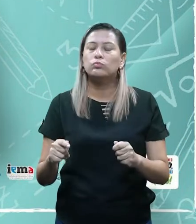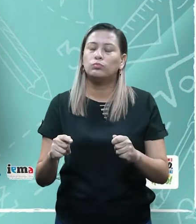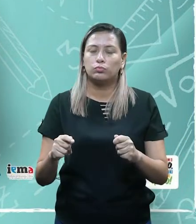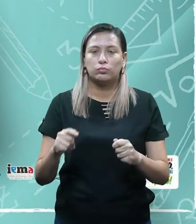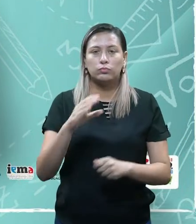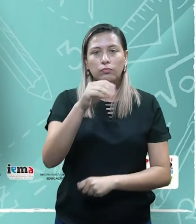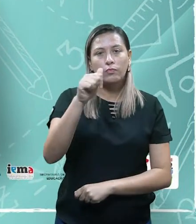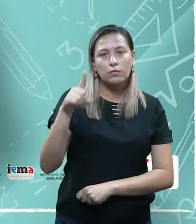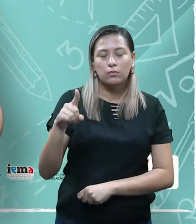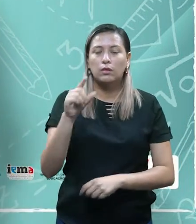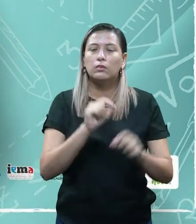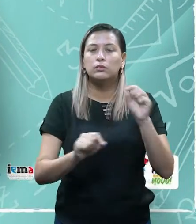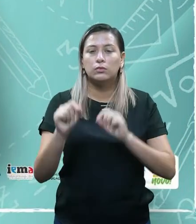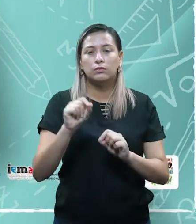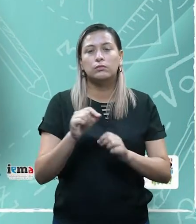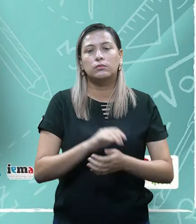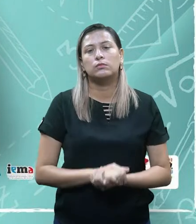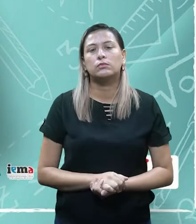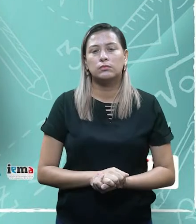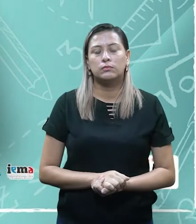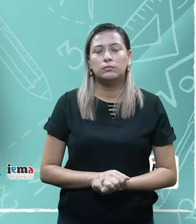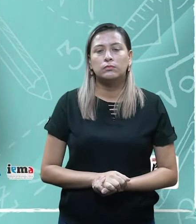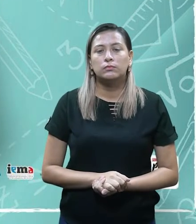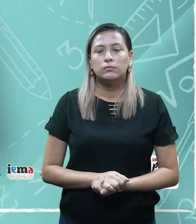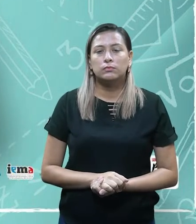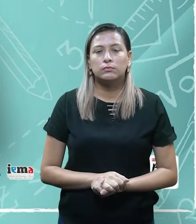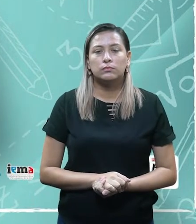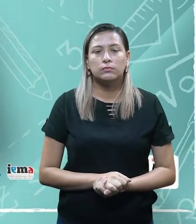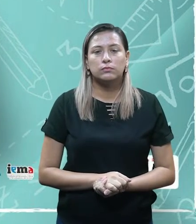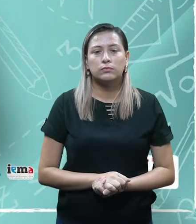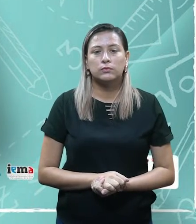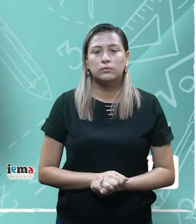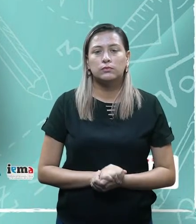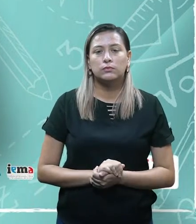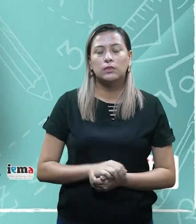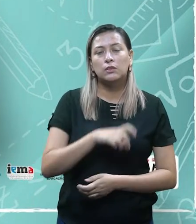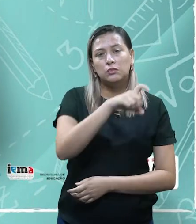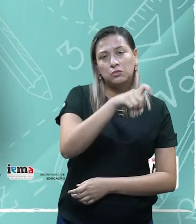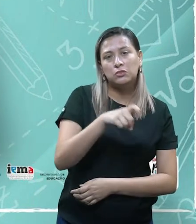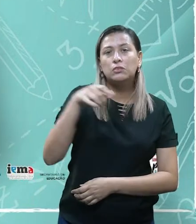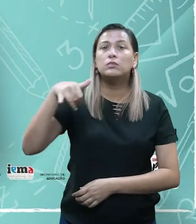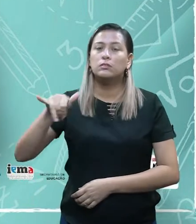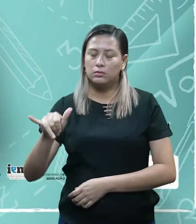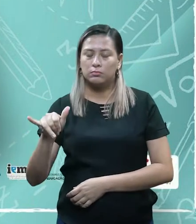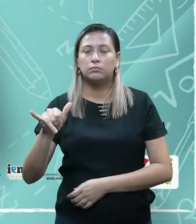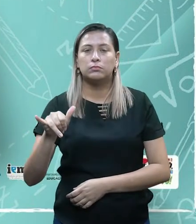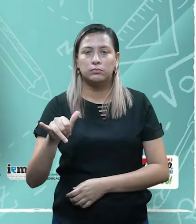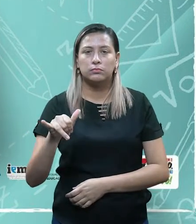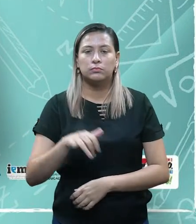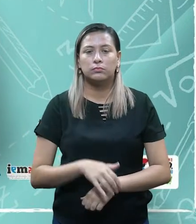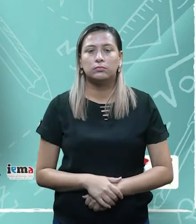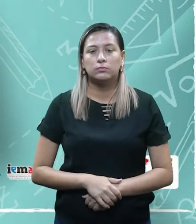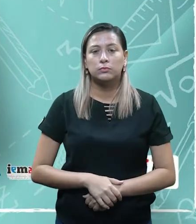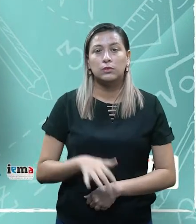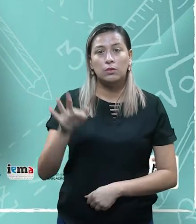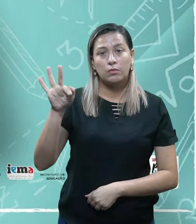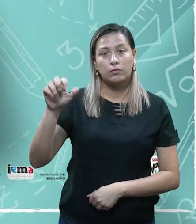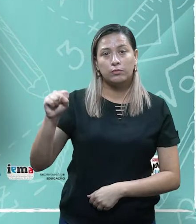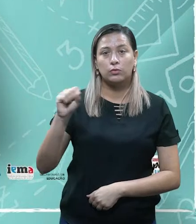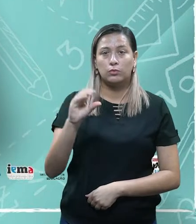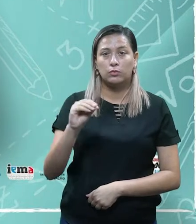né? O eixo X e o eixo Y. Então, é a mesma coisa. Quando eu aciono, deixo ativado o F8, o que